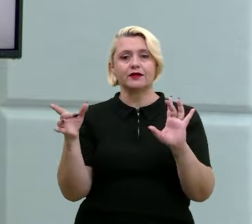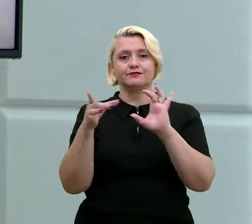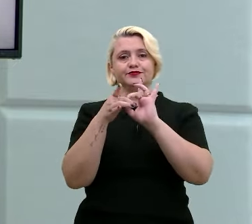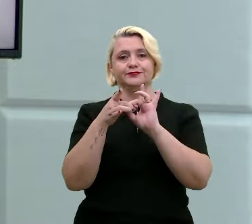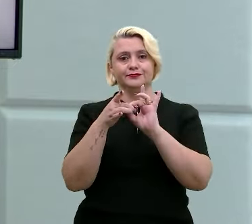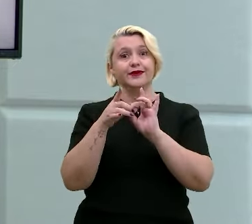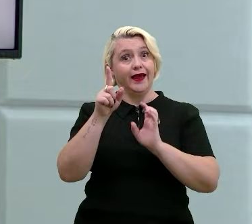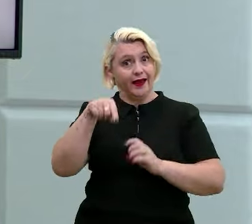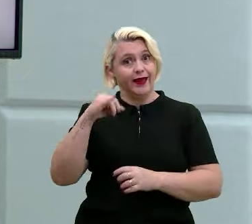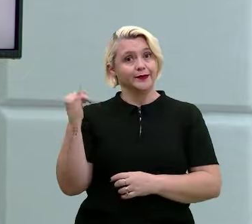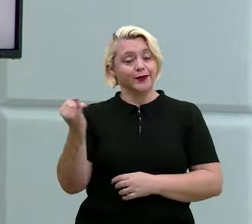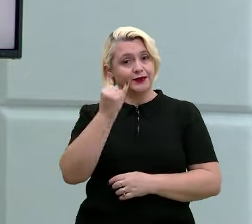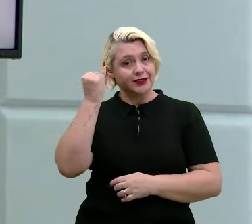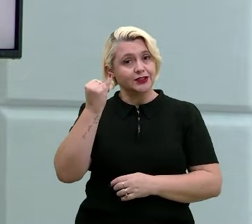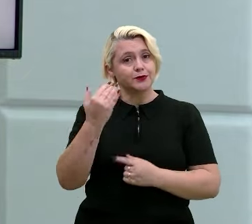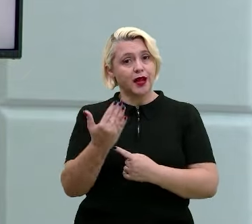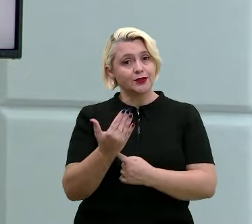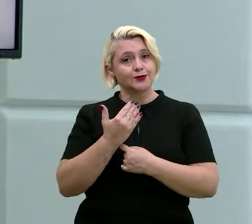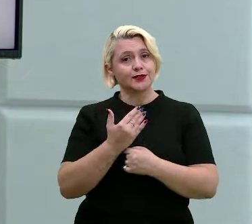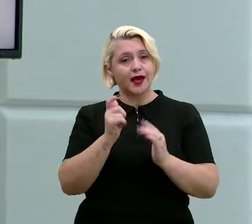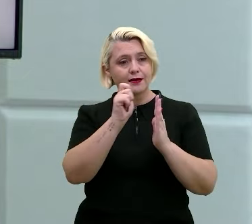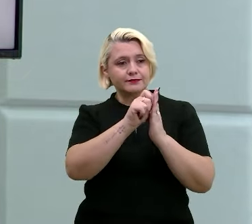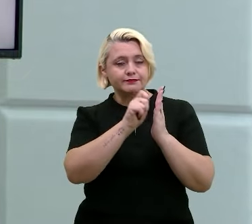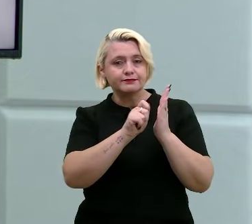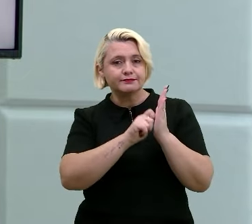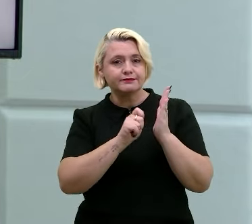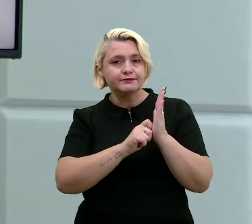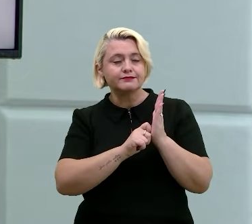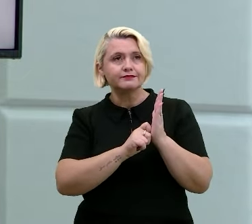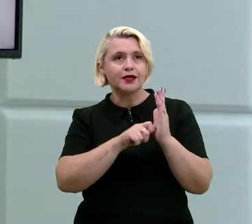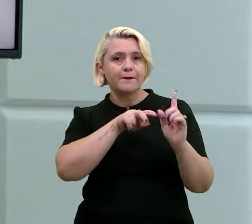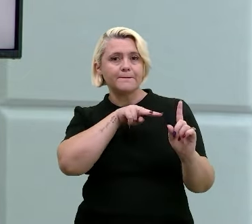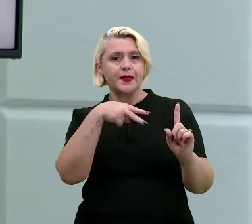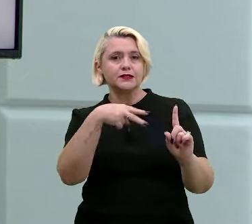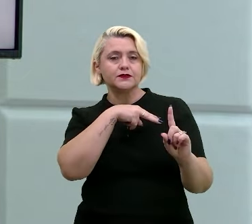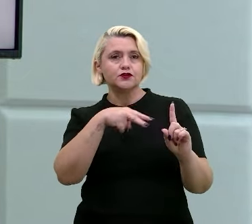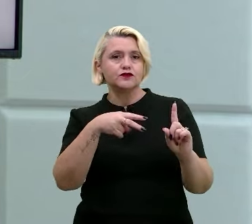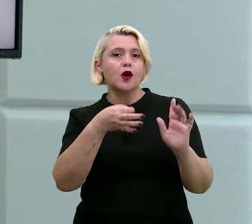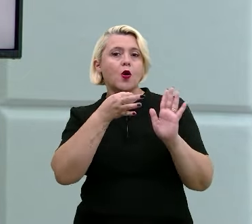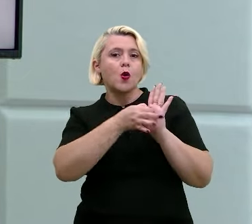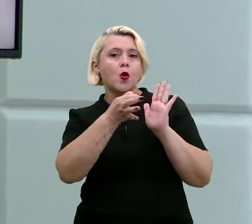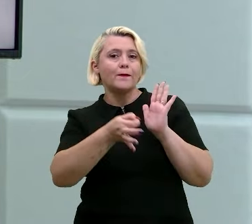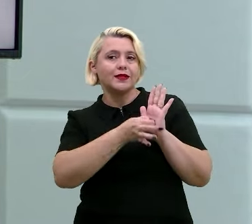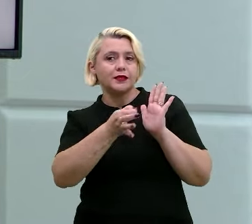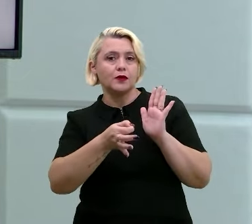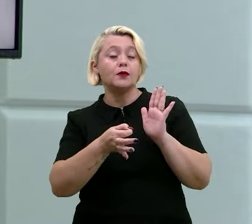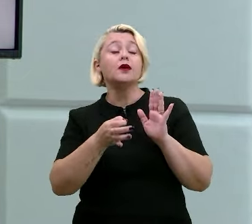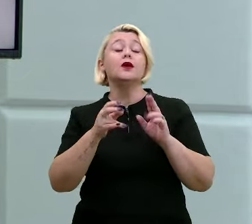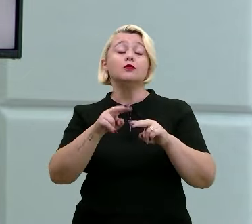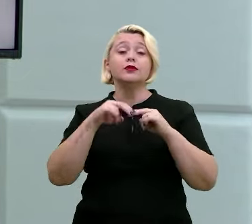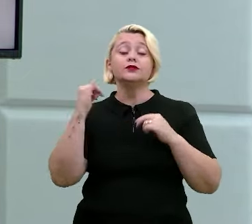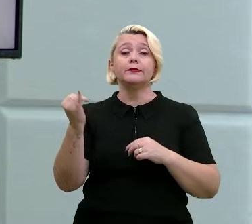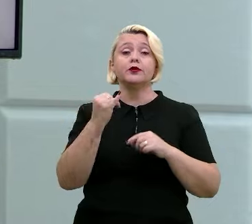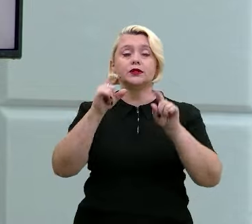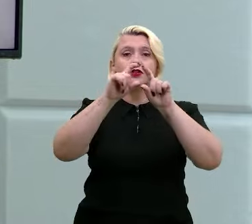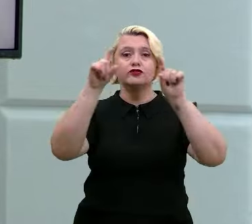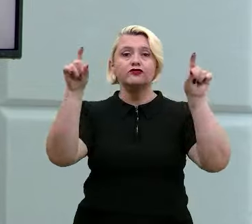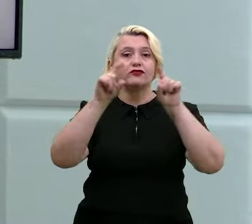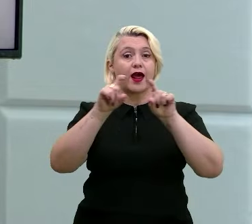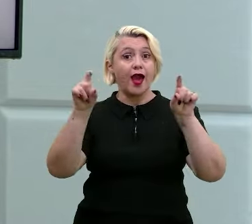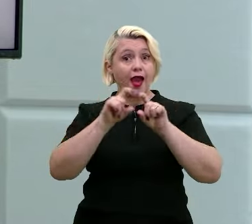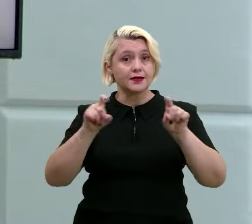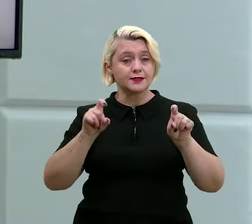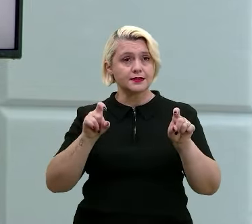são importantes para ir construindo o nosso ponto de vista. Por isso que é importante você fazer frases e